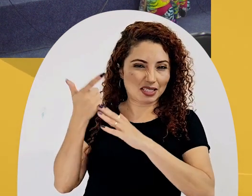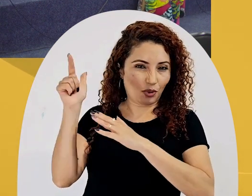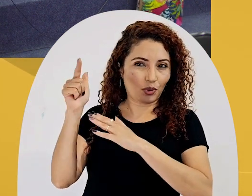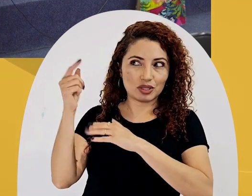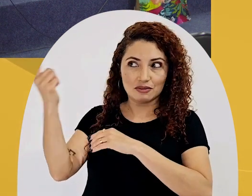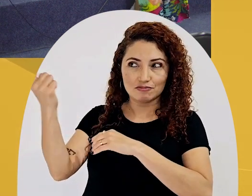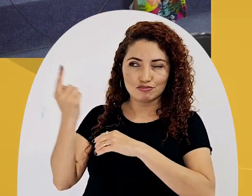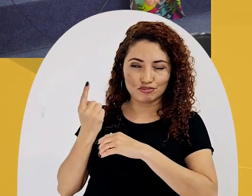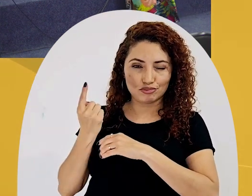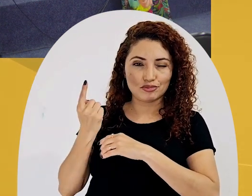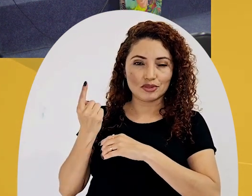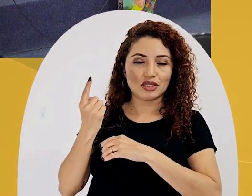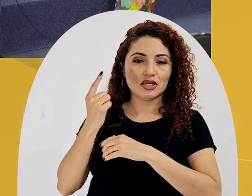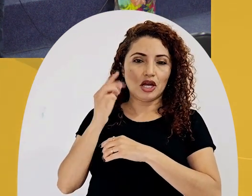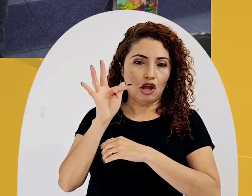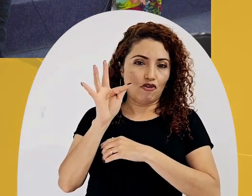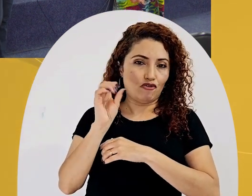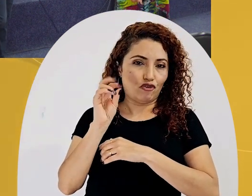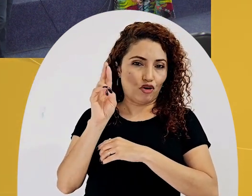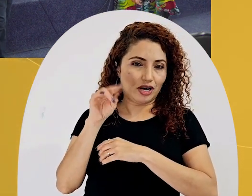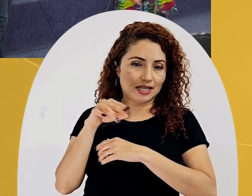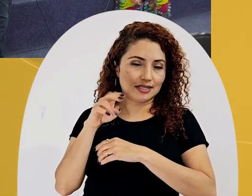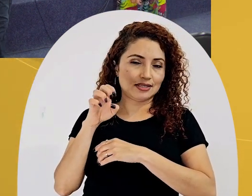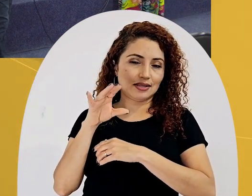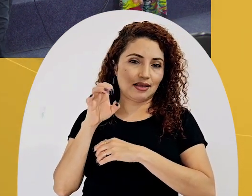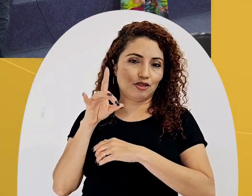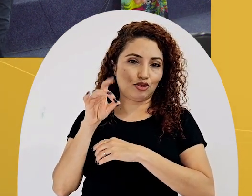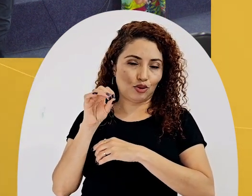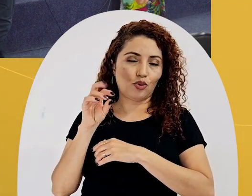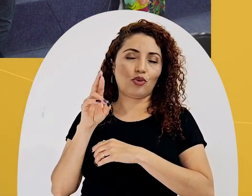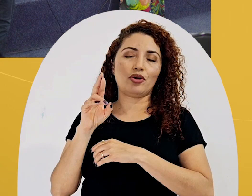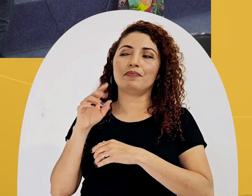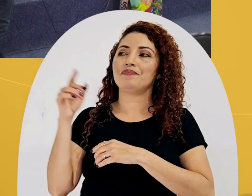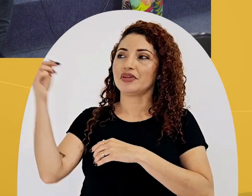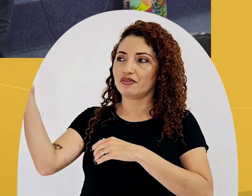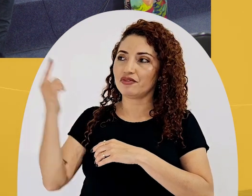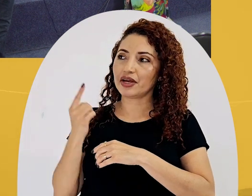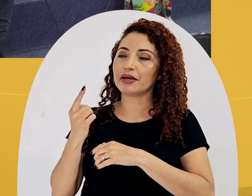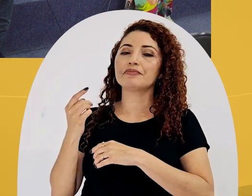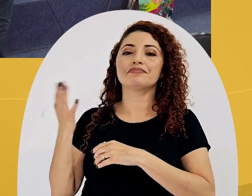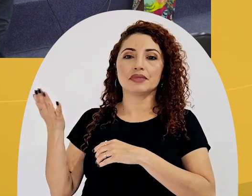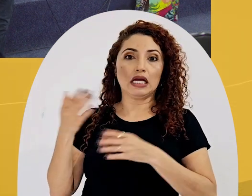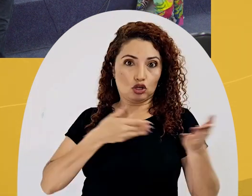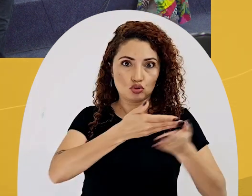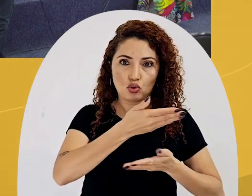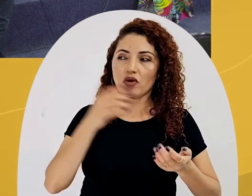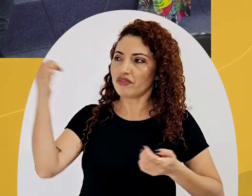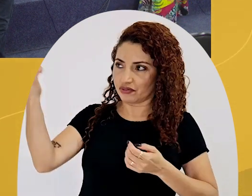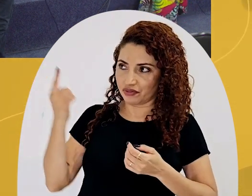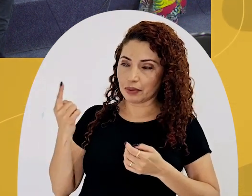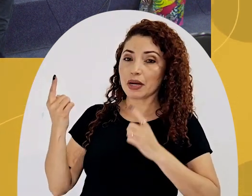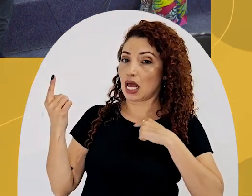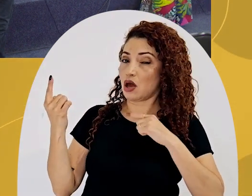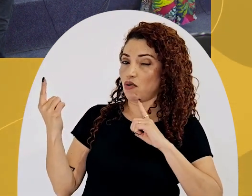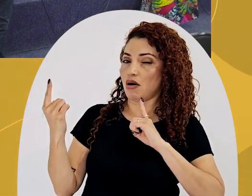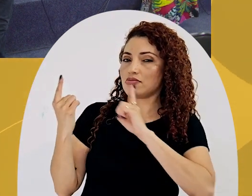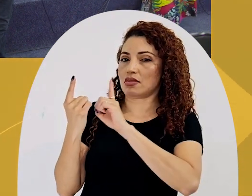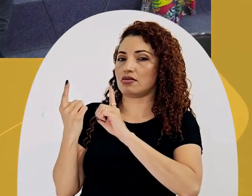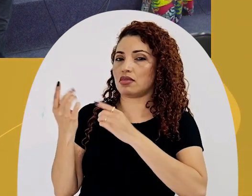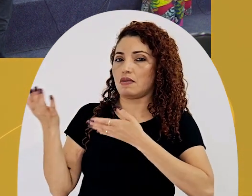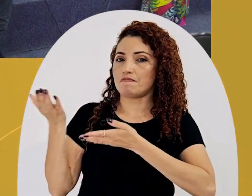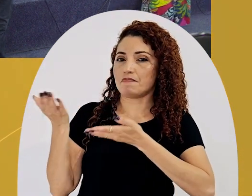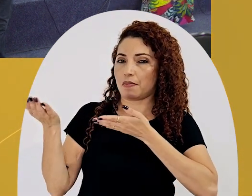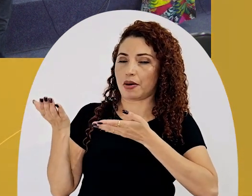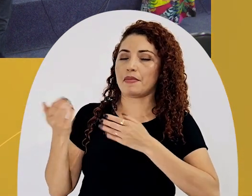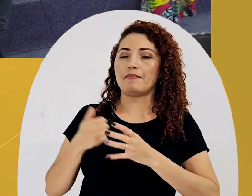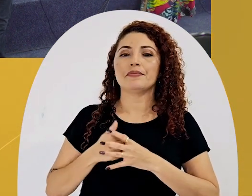A gente fez uma troca, enfim, que não prejudicasse o resultado final de nenhuma das duas. Mas que também a gente perpassa por